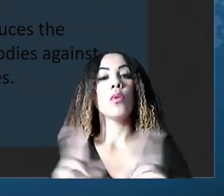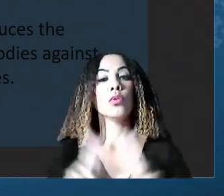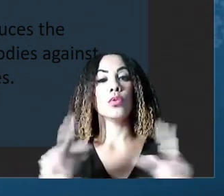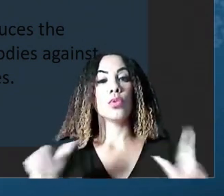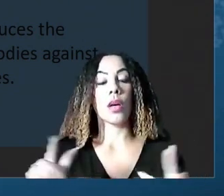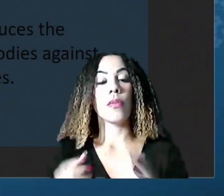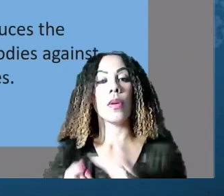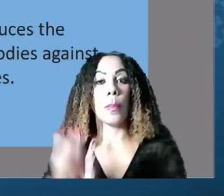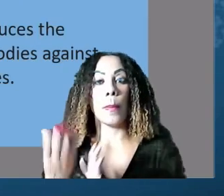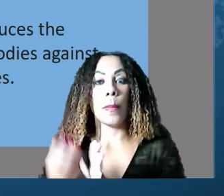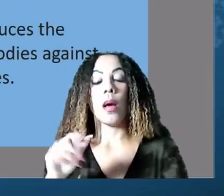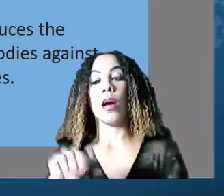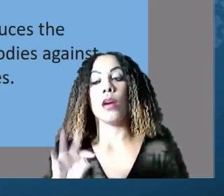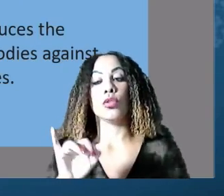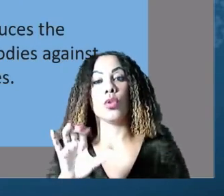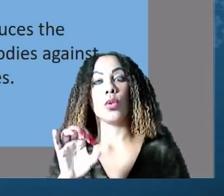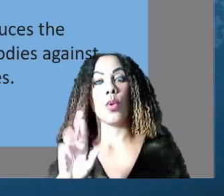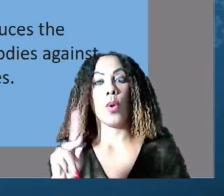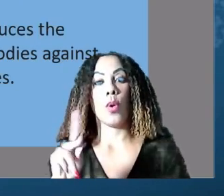de anticorpos